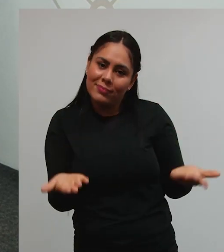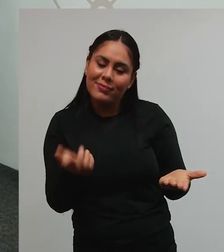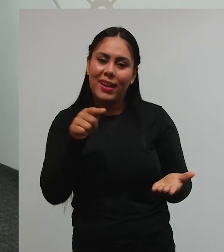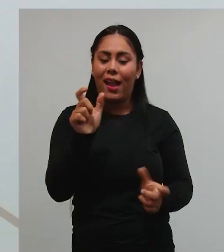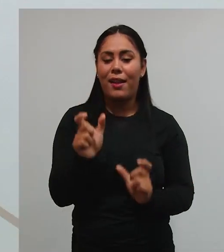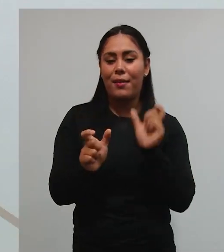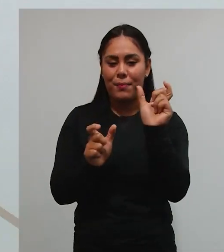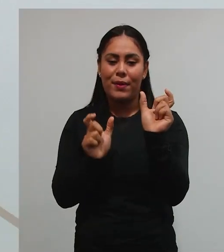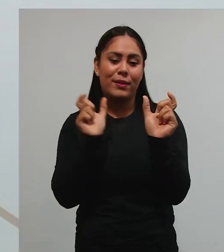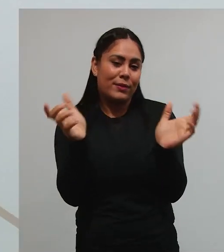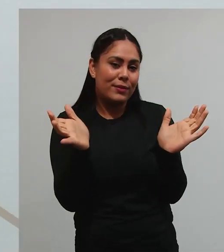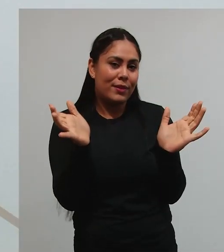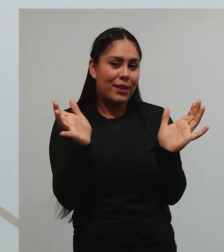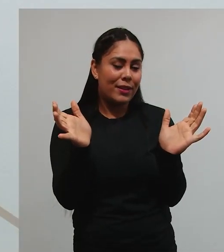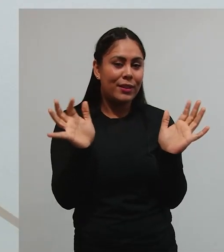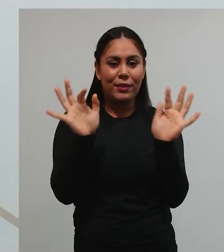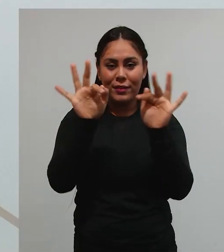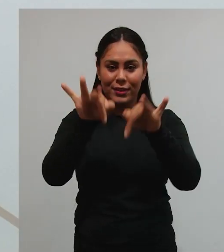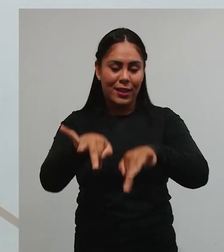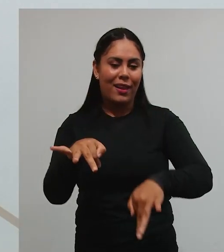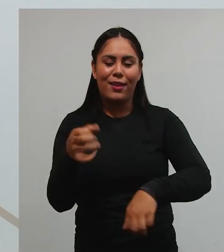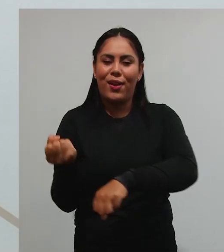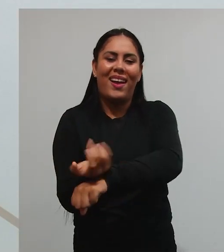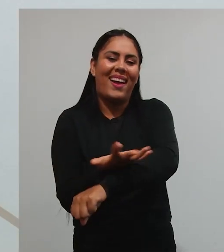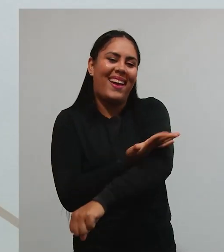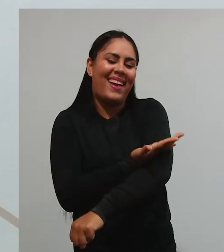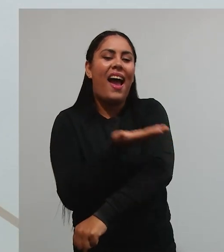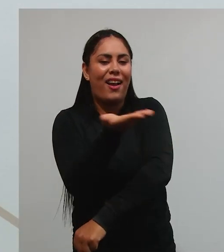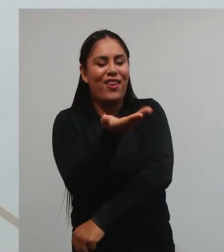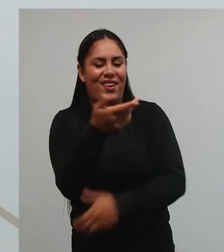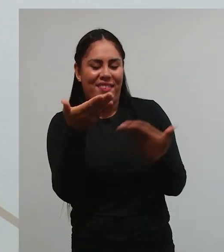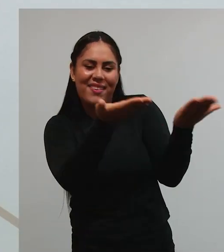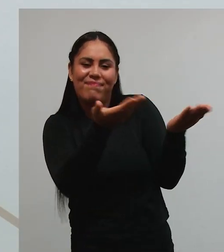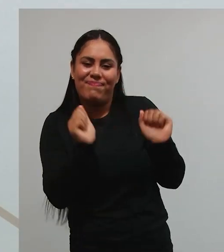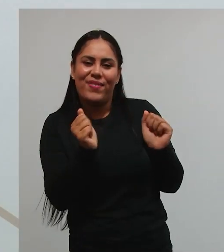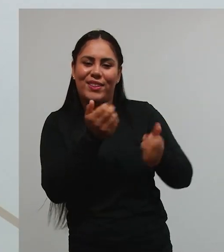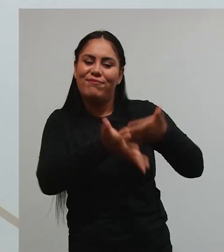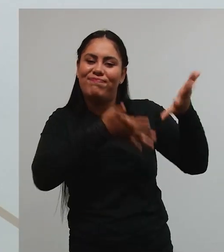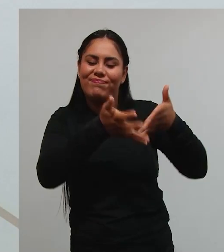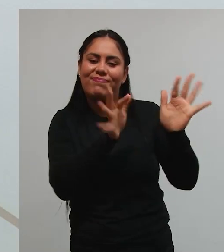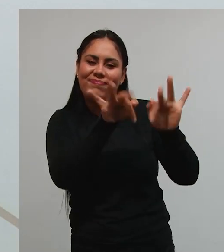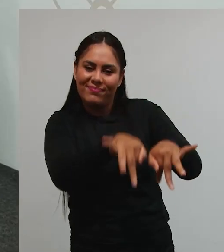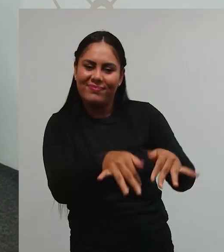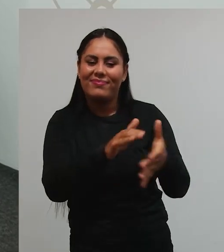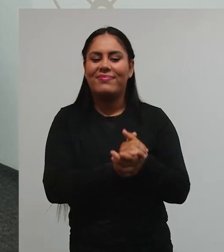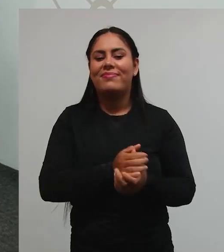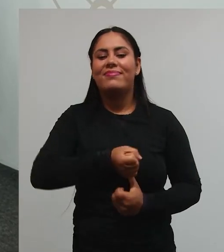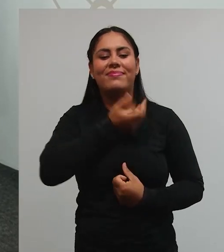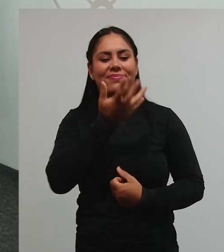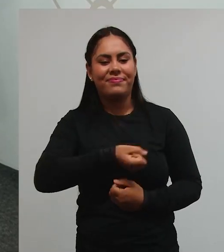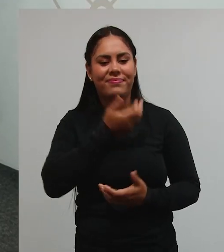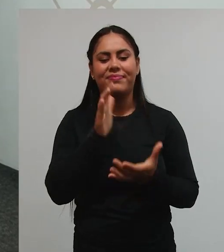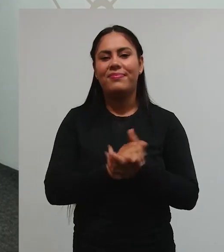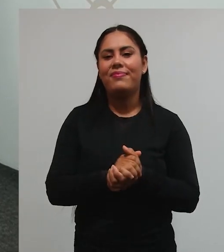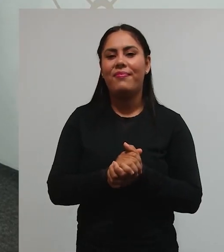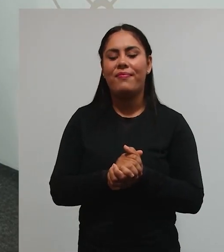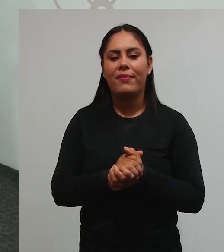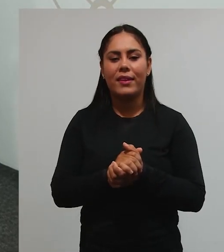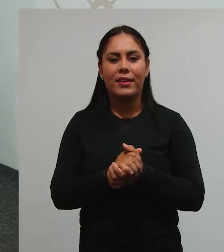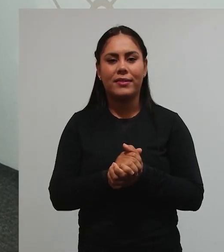eu vejo que precisa realmente, né, o educador ter consigo esse